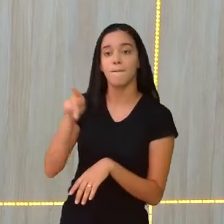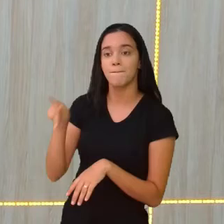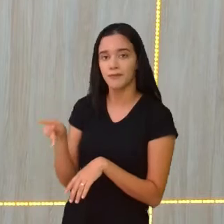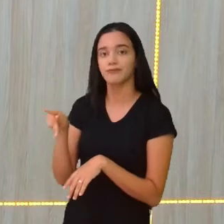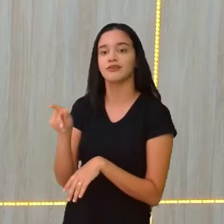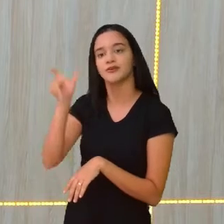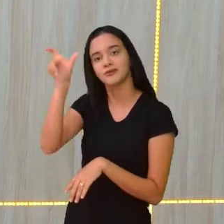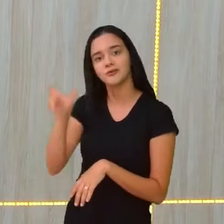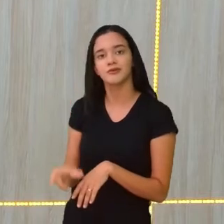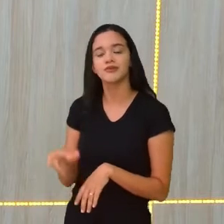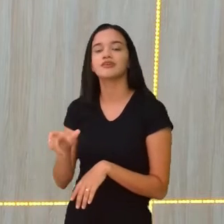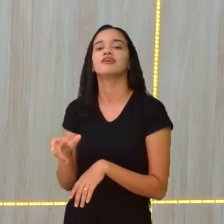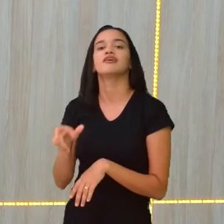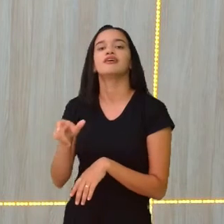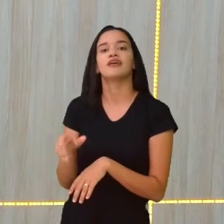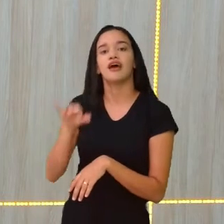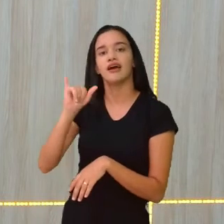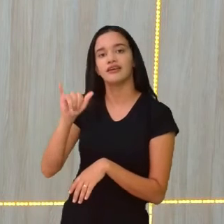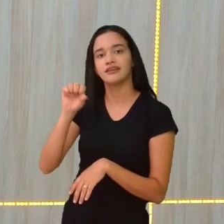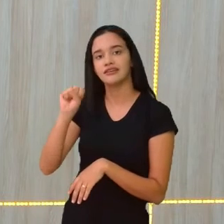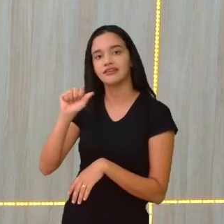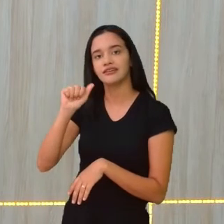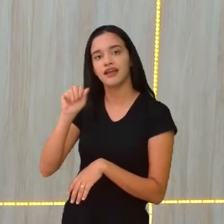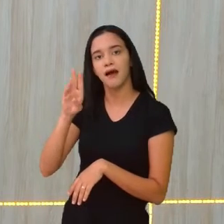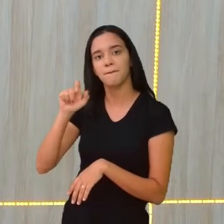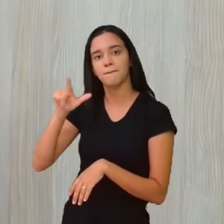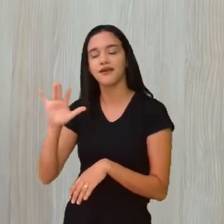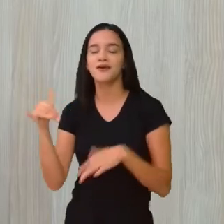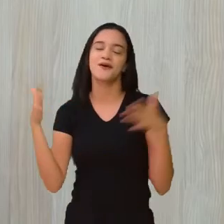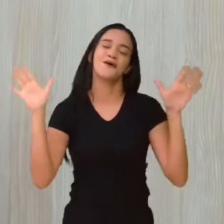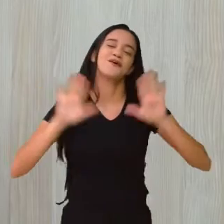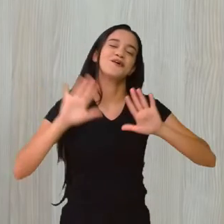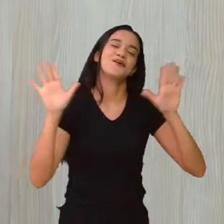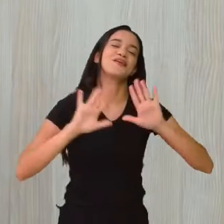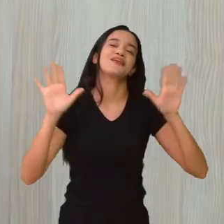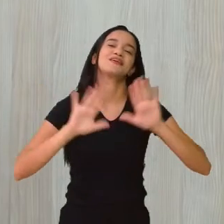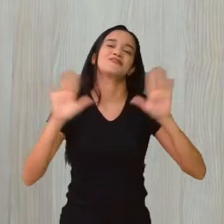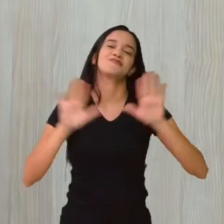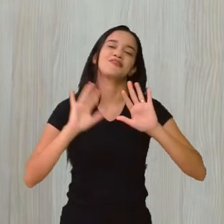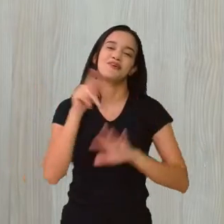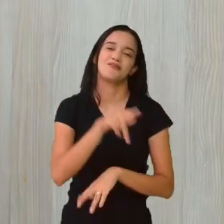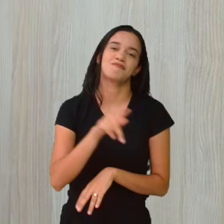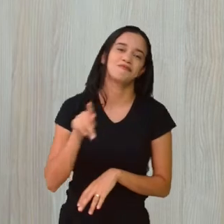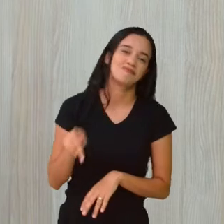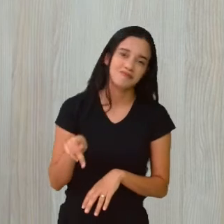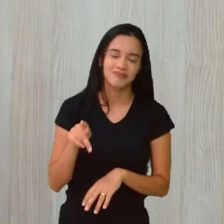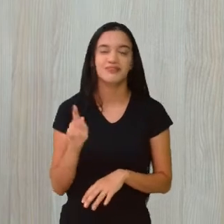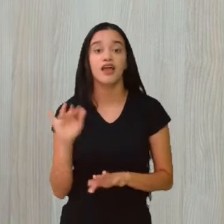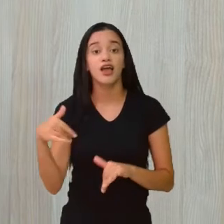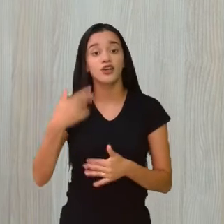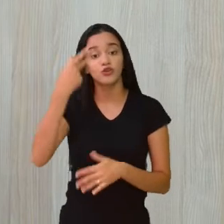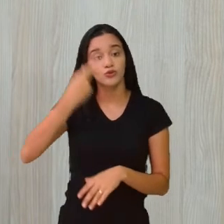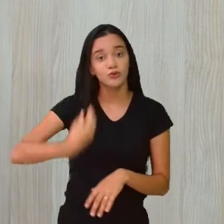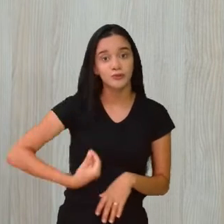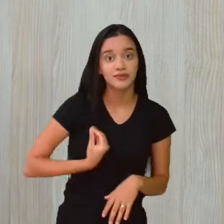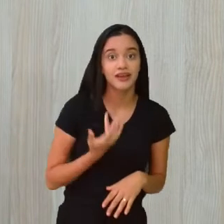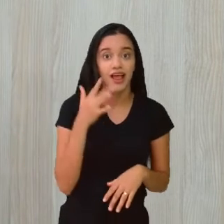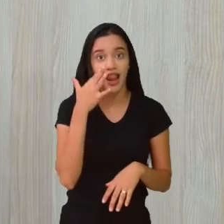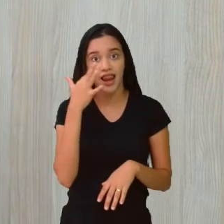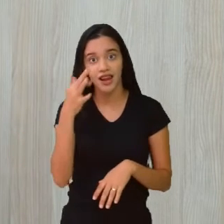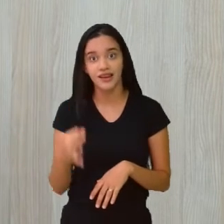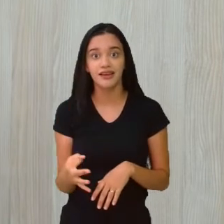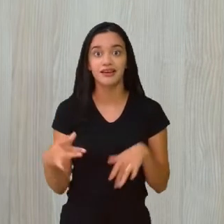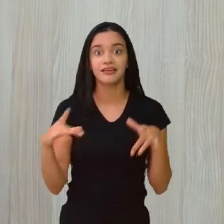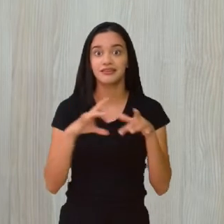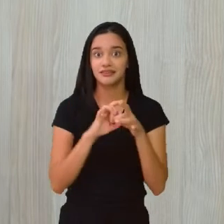para dar o nosso alô. E aí, professora? Olá, alunos e alunas. Olá, professora Cláudia, né? Eu estou aqui ligadinha no chat,